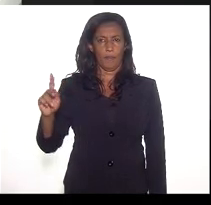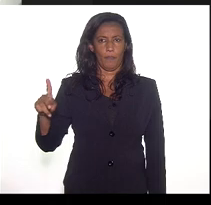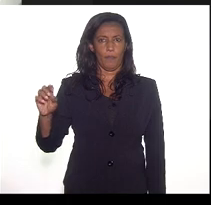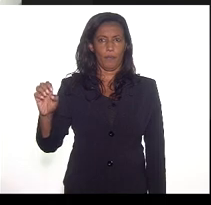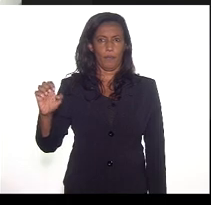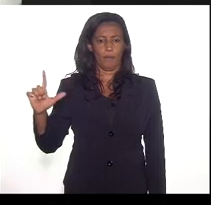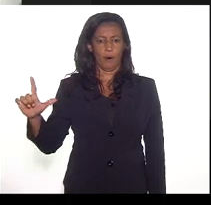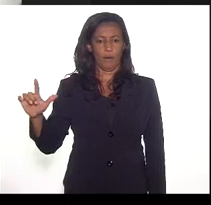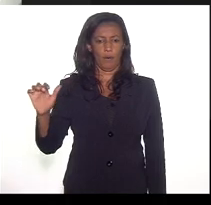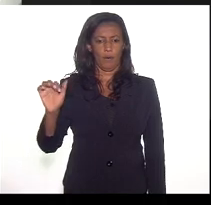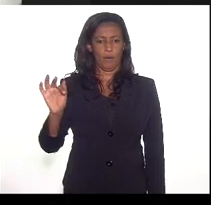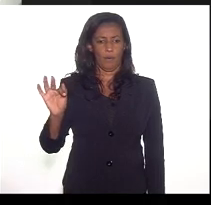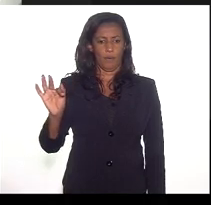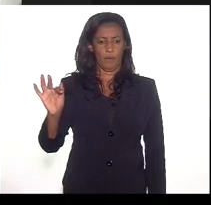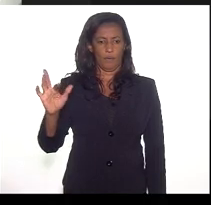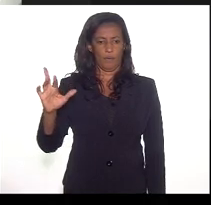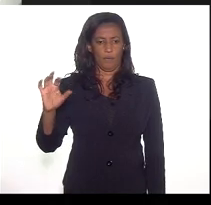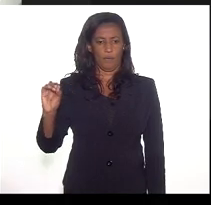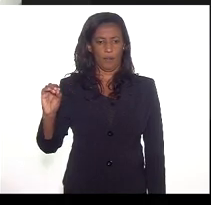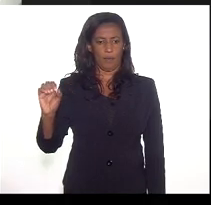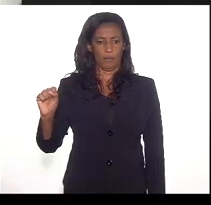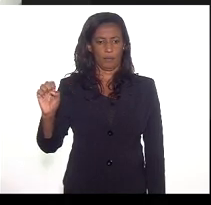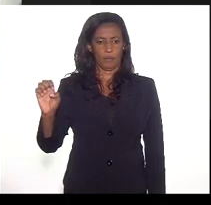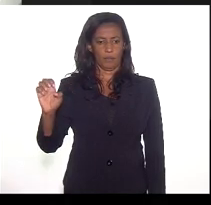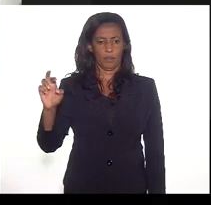Deputado Flávio Serafini.